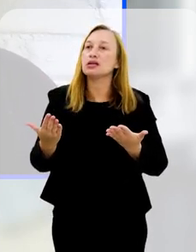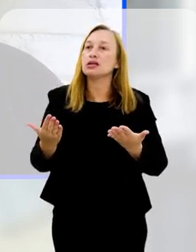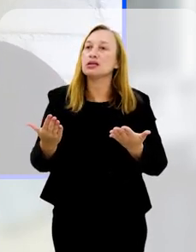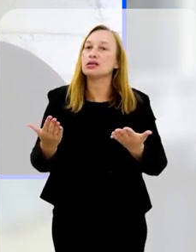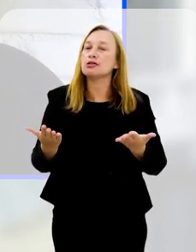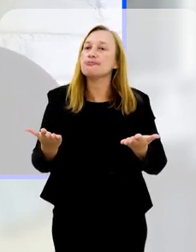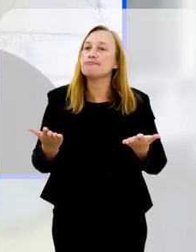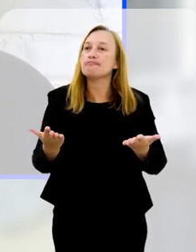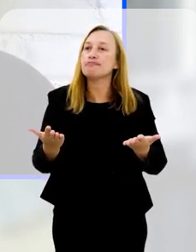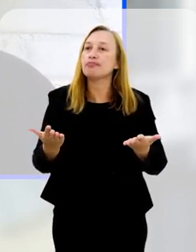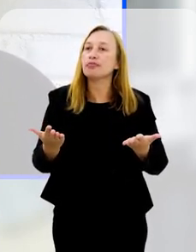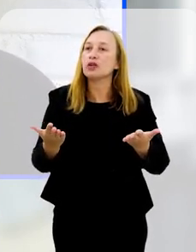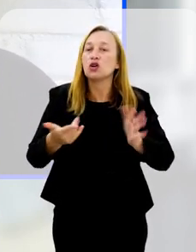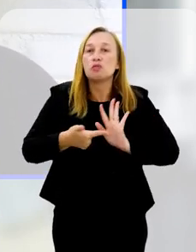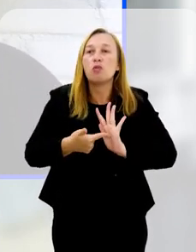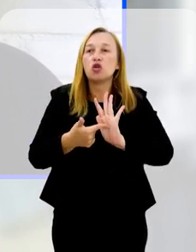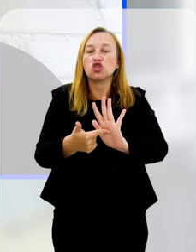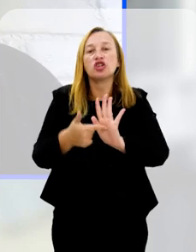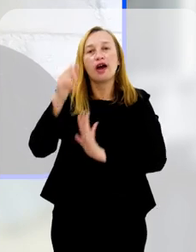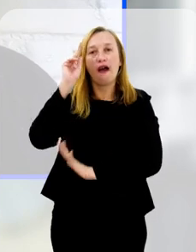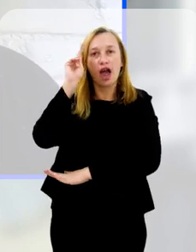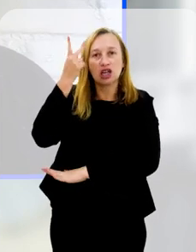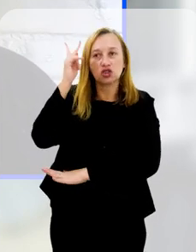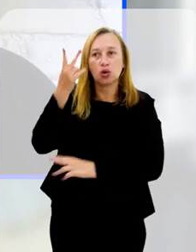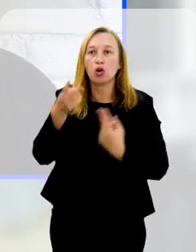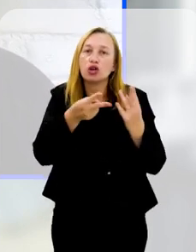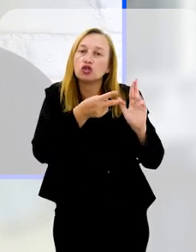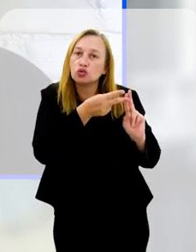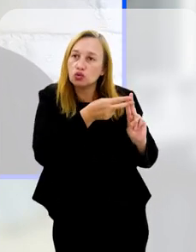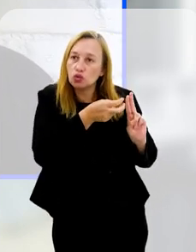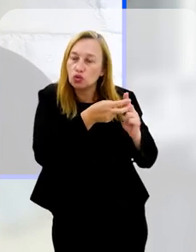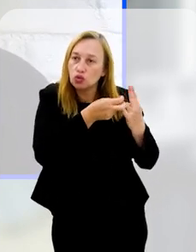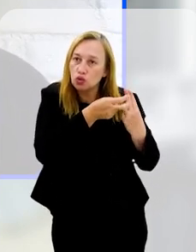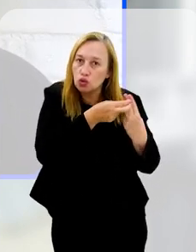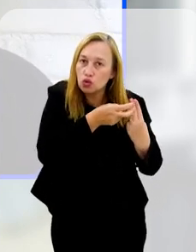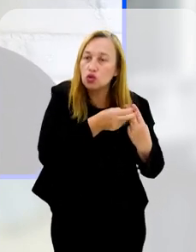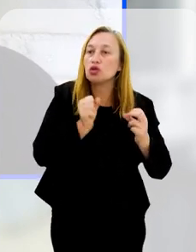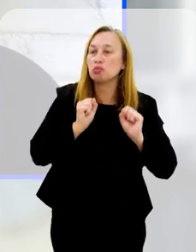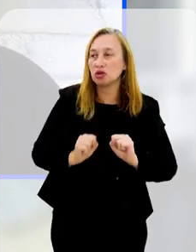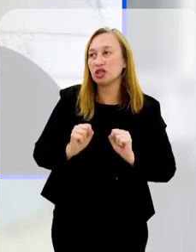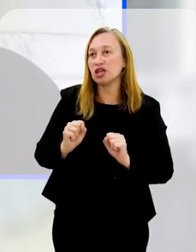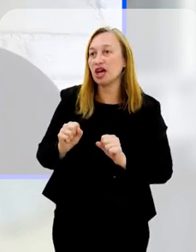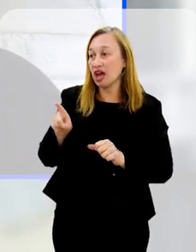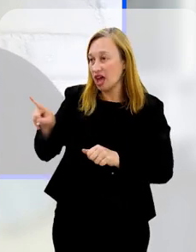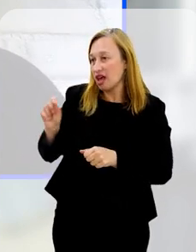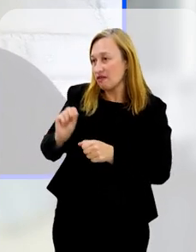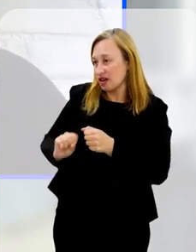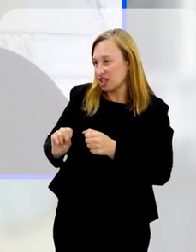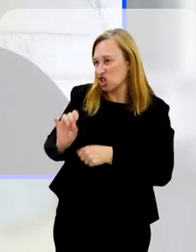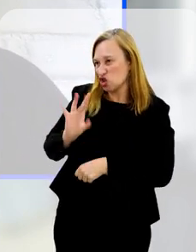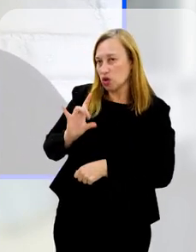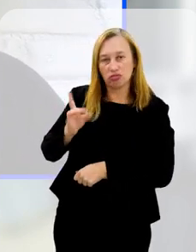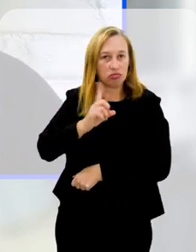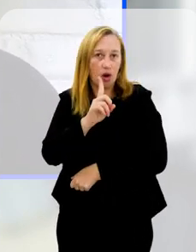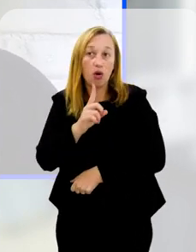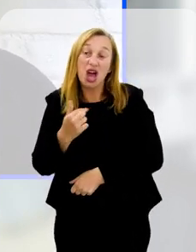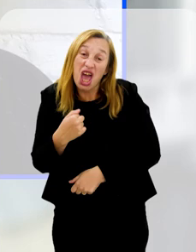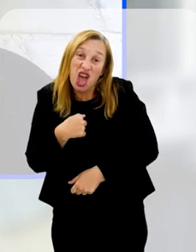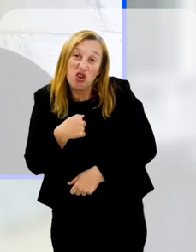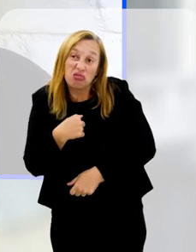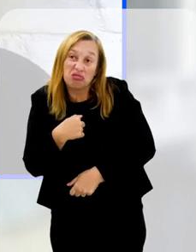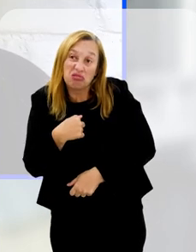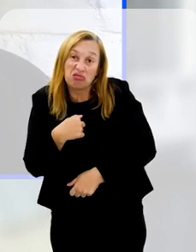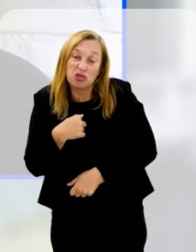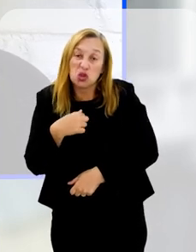essa jornada, né, de expor essa história. Que, como ele disse, eu poderia ter feito sozinho, mas eu não poderia, não. Porque